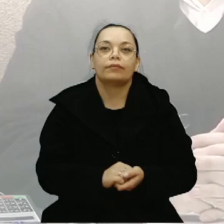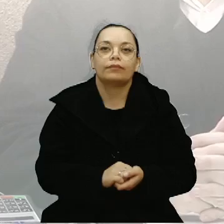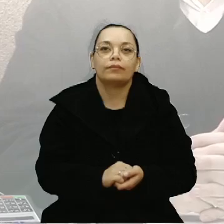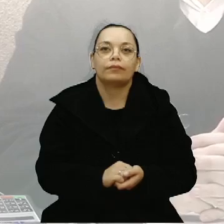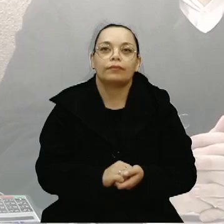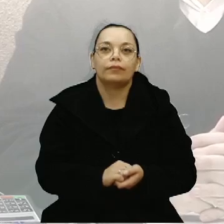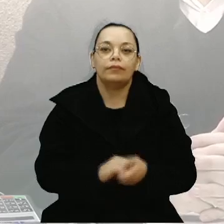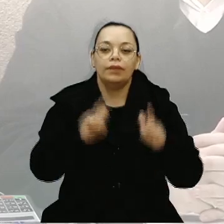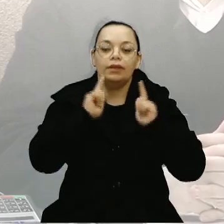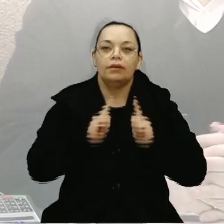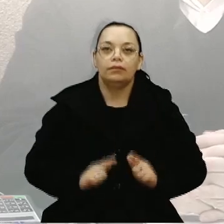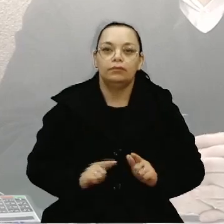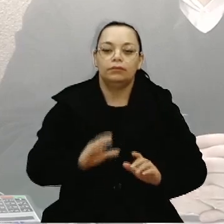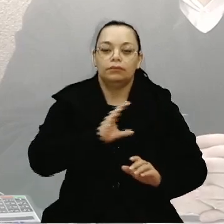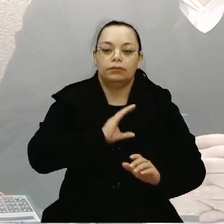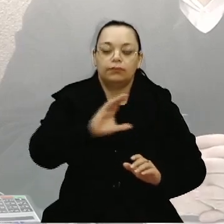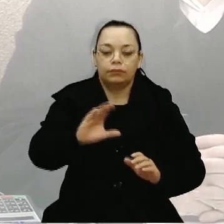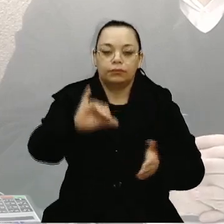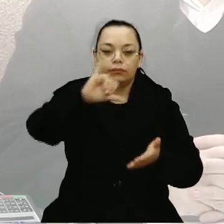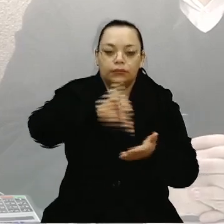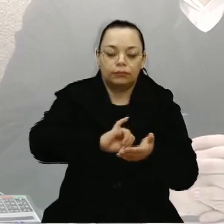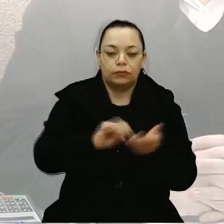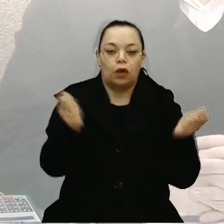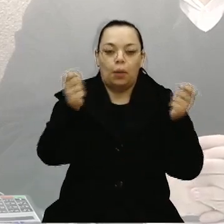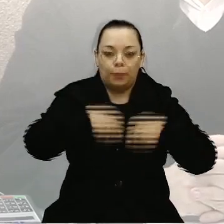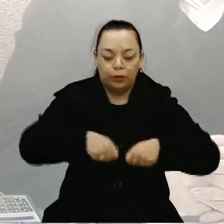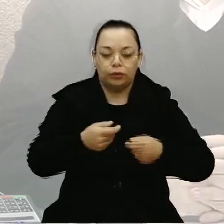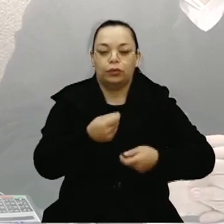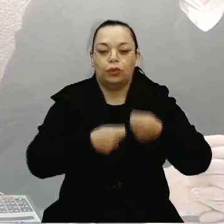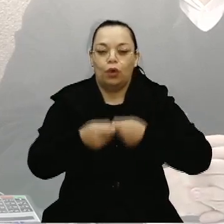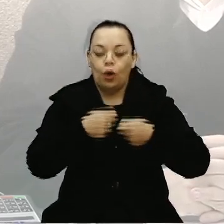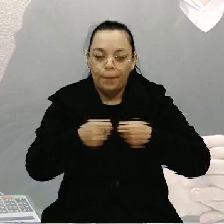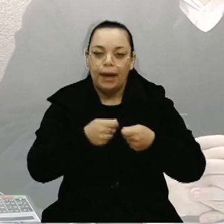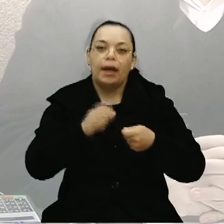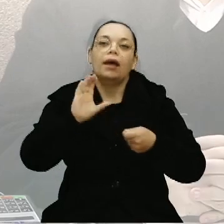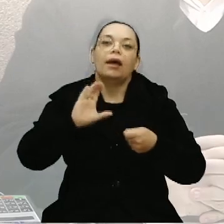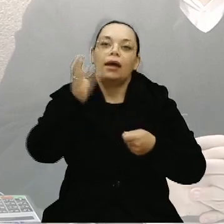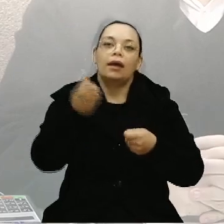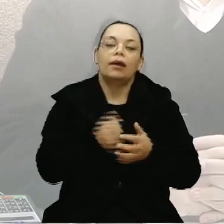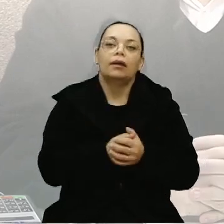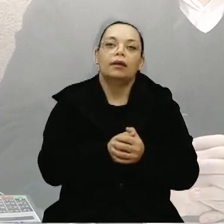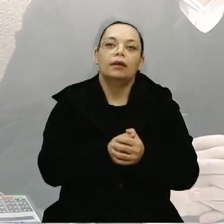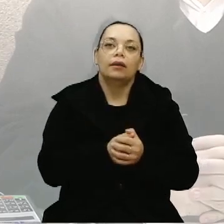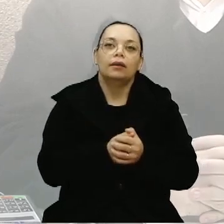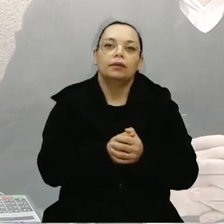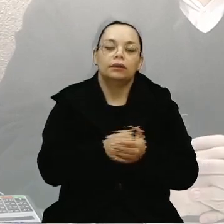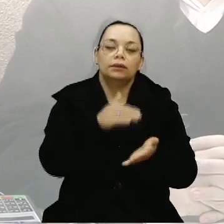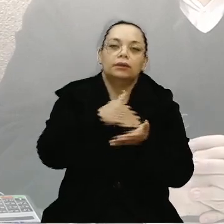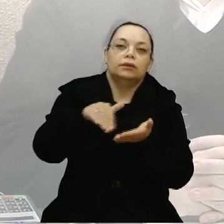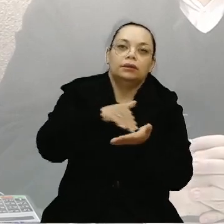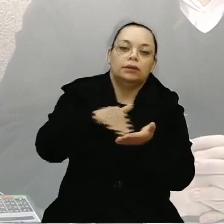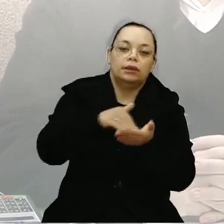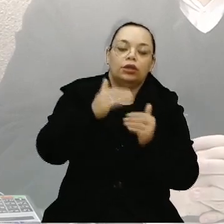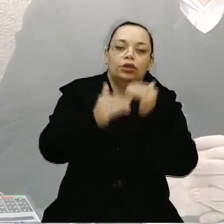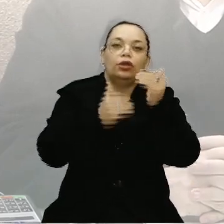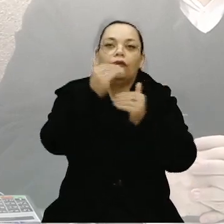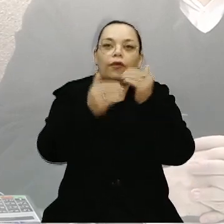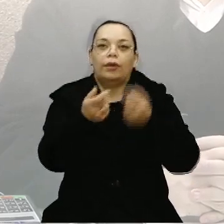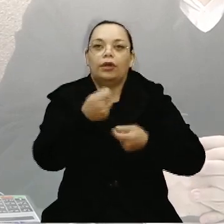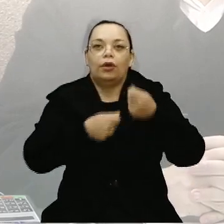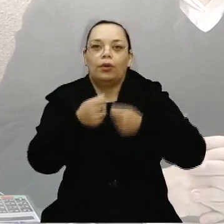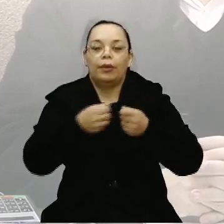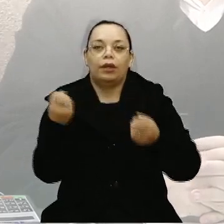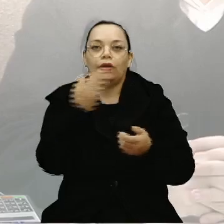A gestão e coordenação do Centro de Capacitação e Comércio serão realizadas pela Secretaria do Desenvolvimento Econômico